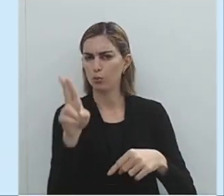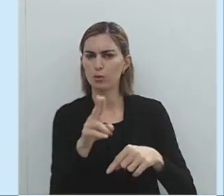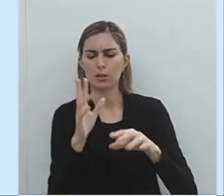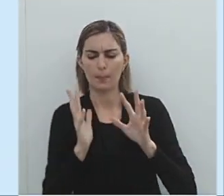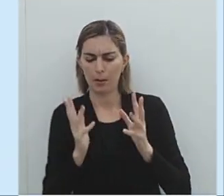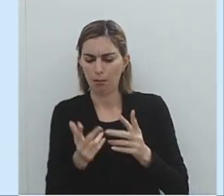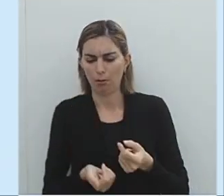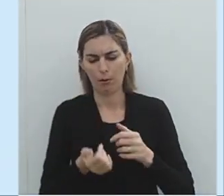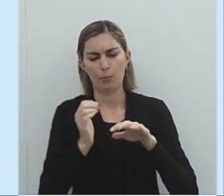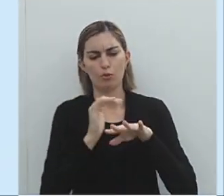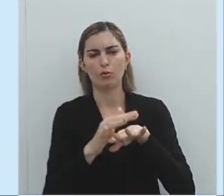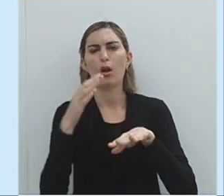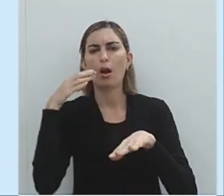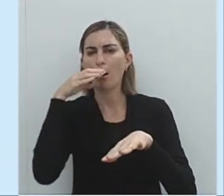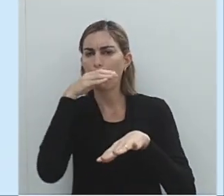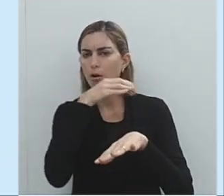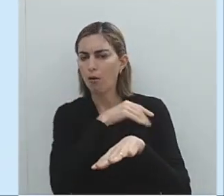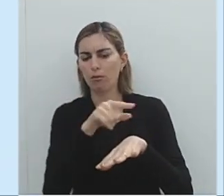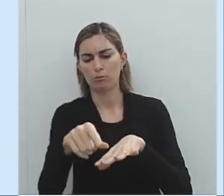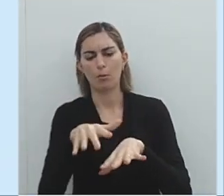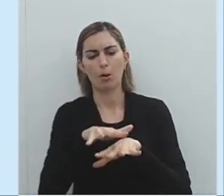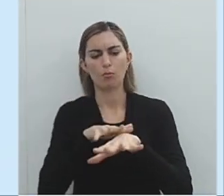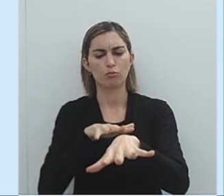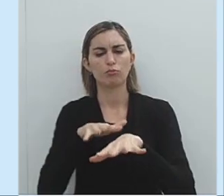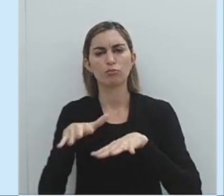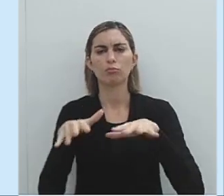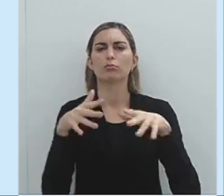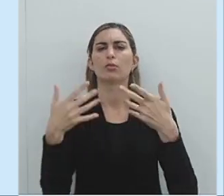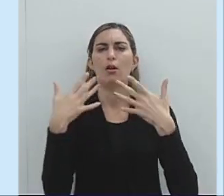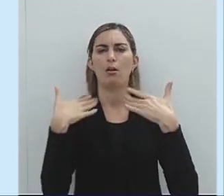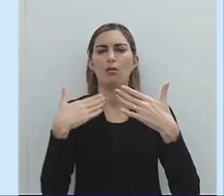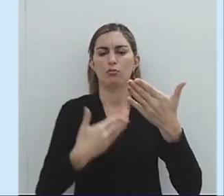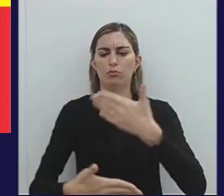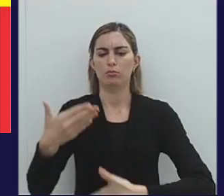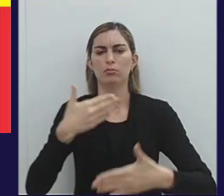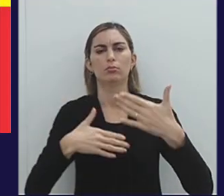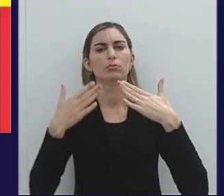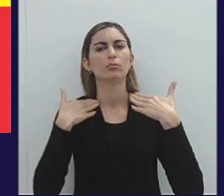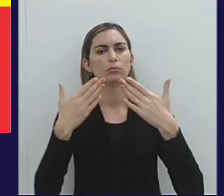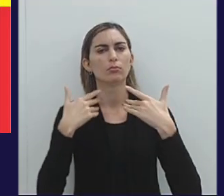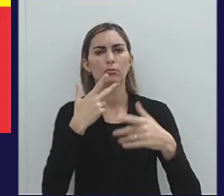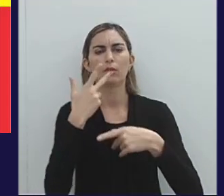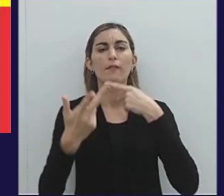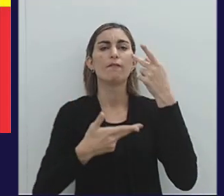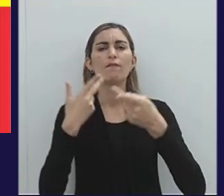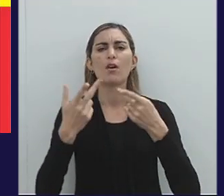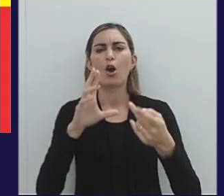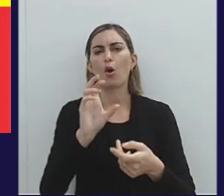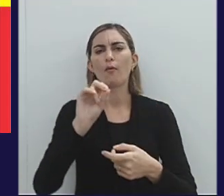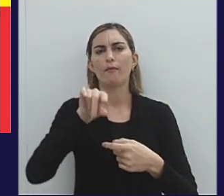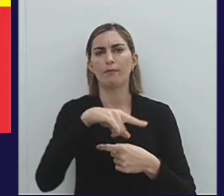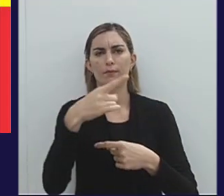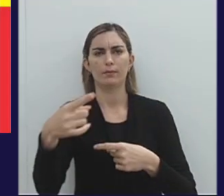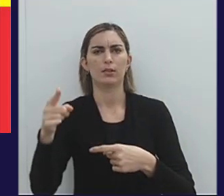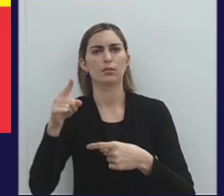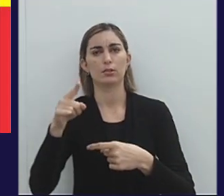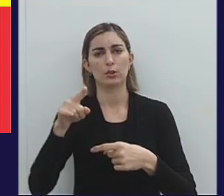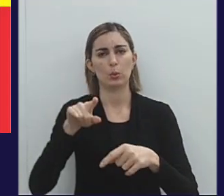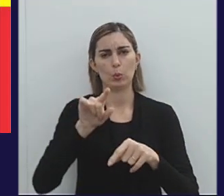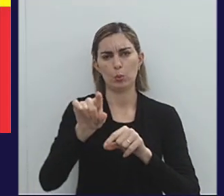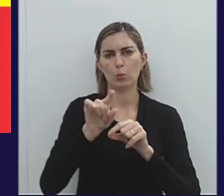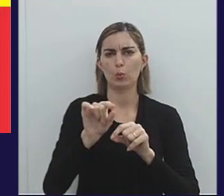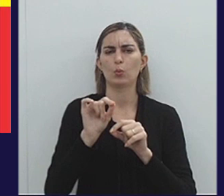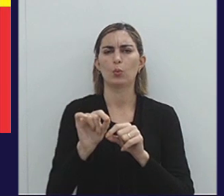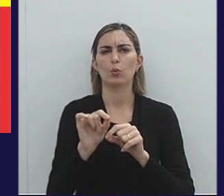ser esterilizados, vai ocorrer também a questão da troca de calor. E quando se fala de convecção, ela